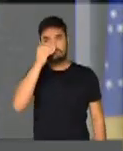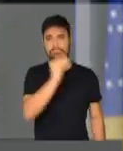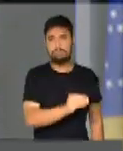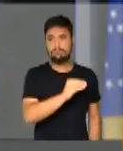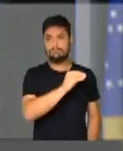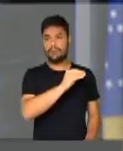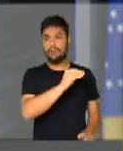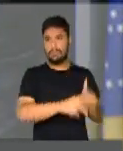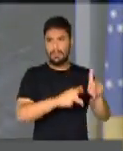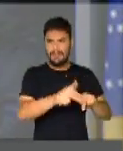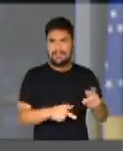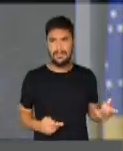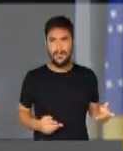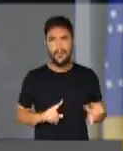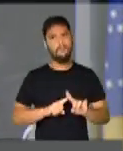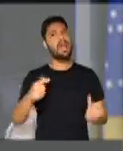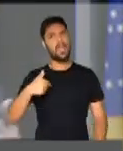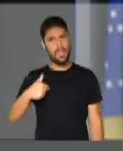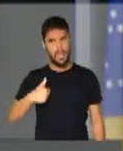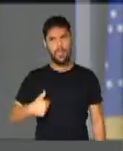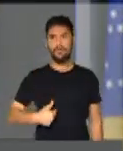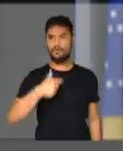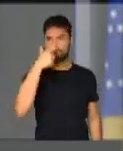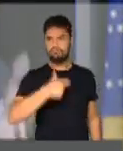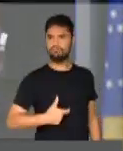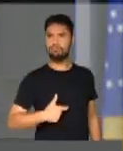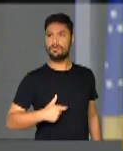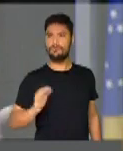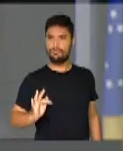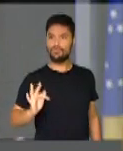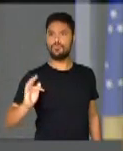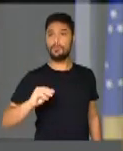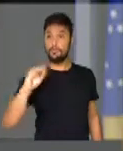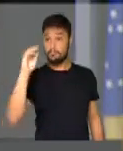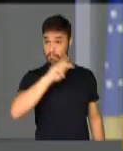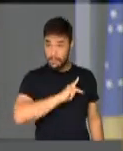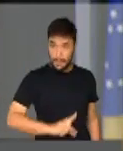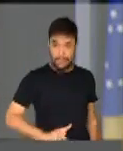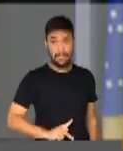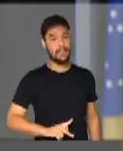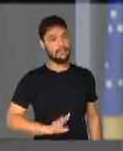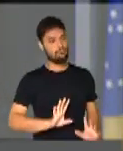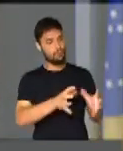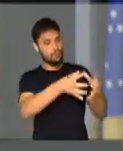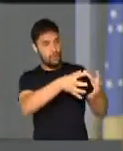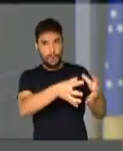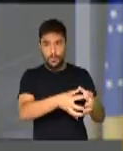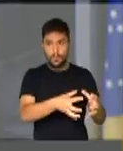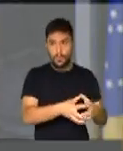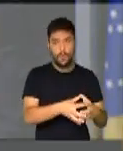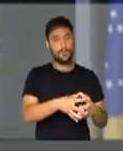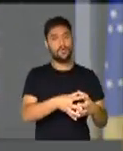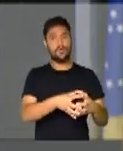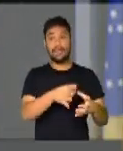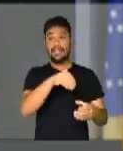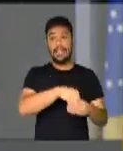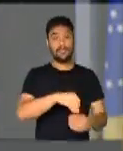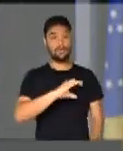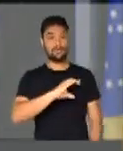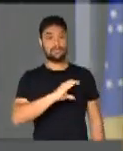Eu, como presidente, jamais permitirei que instrumentos das minorias, como as